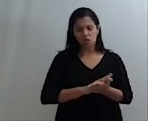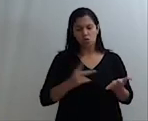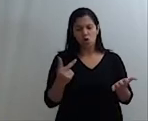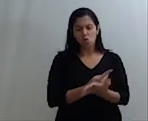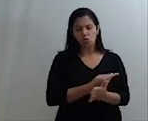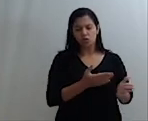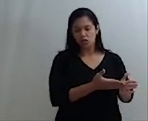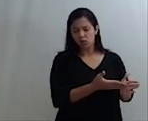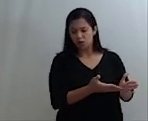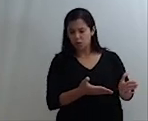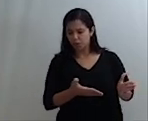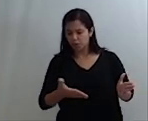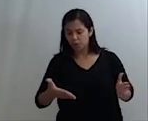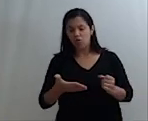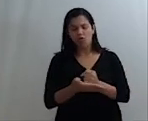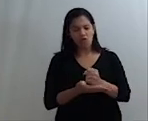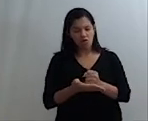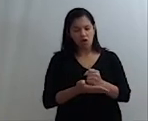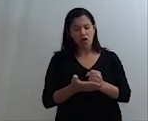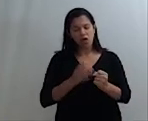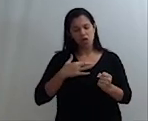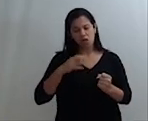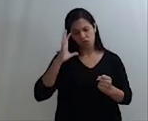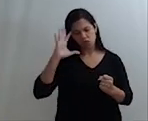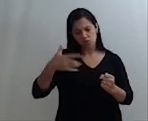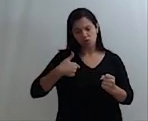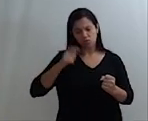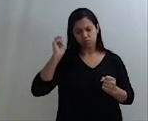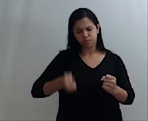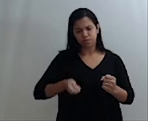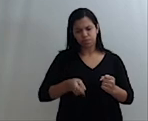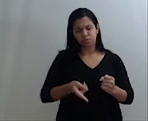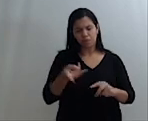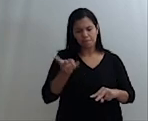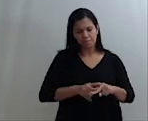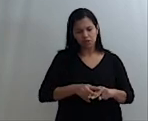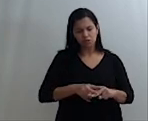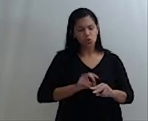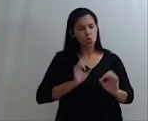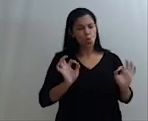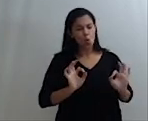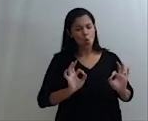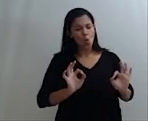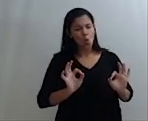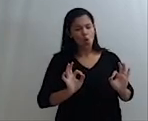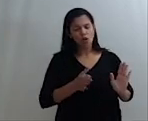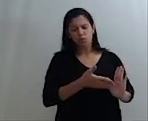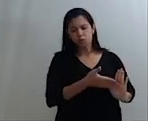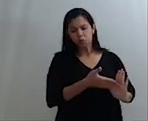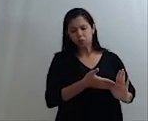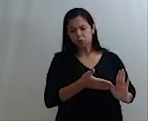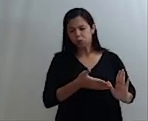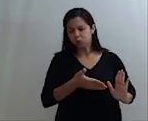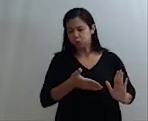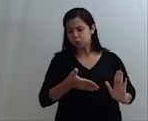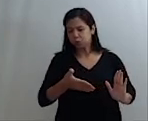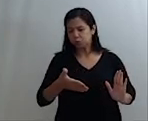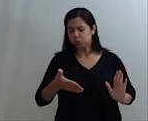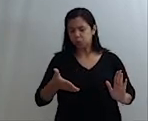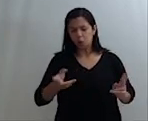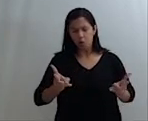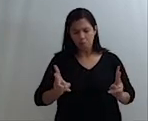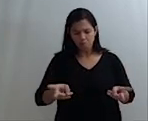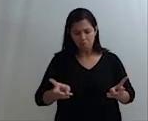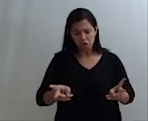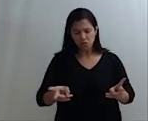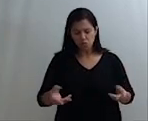fundamentou a referida decisão até porque a instrução criminal sequer se iniciou naquela época a figurante imatura neste momento